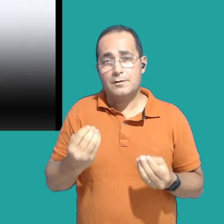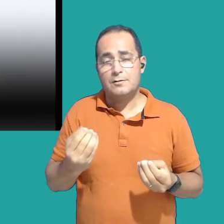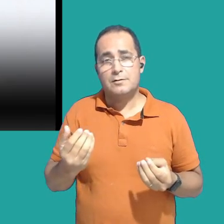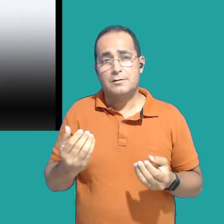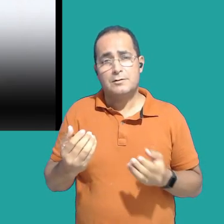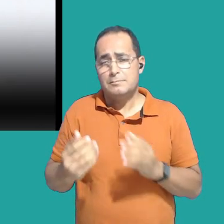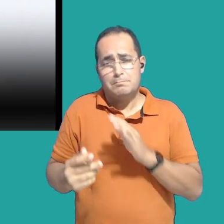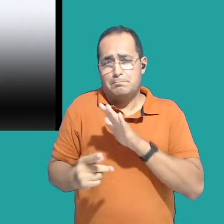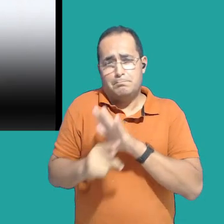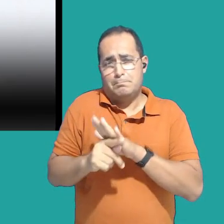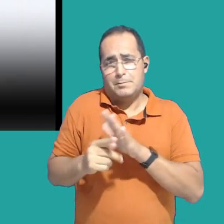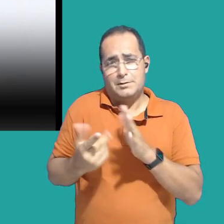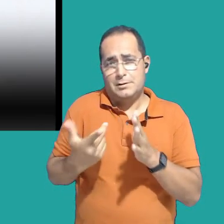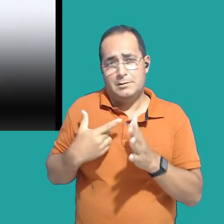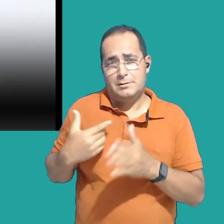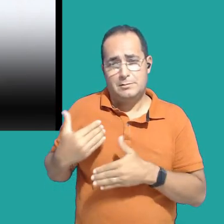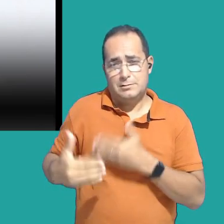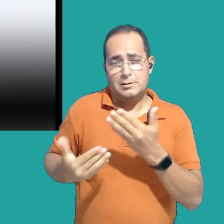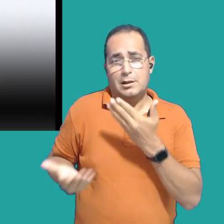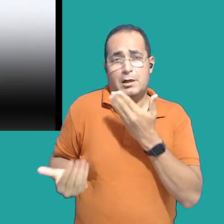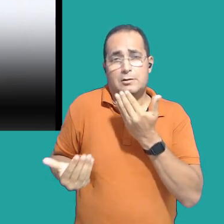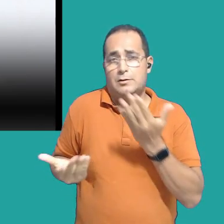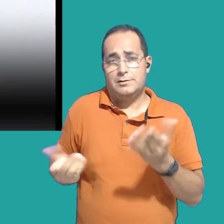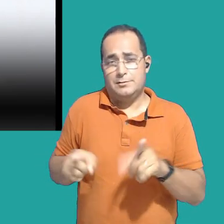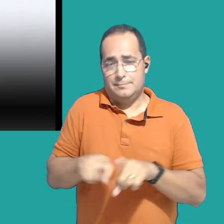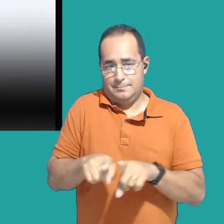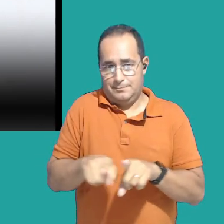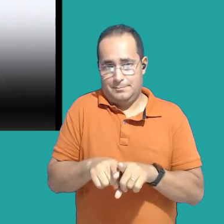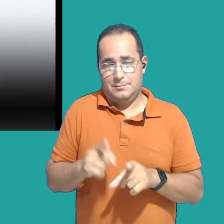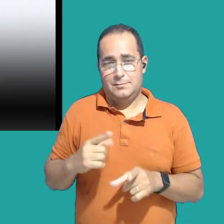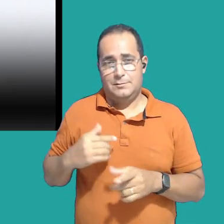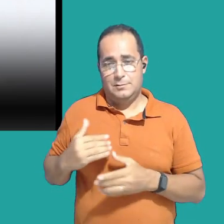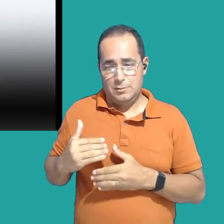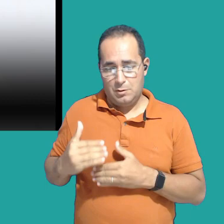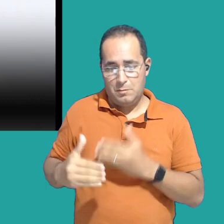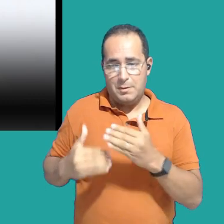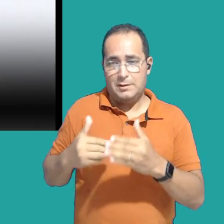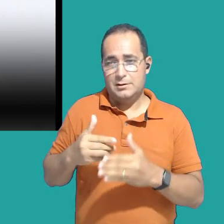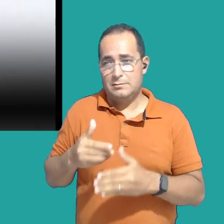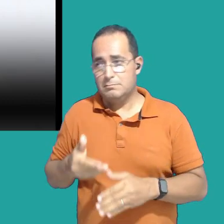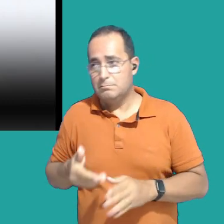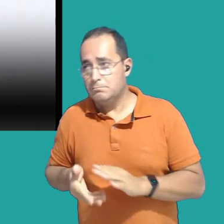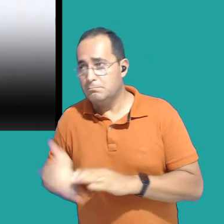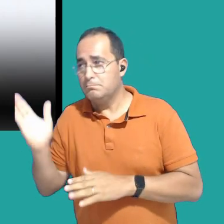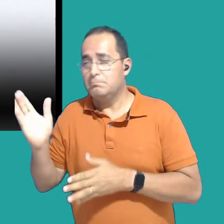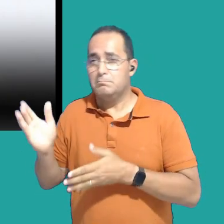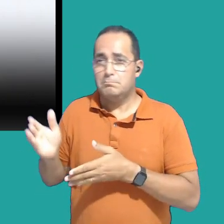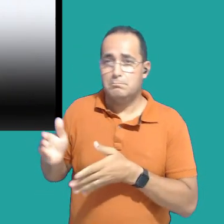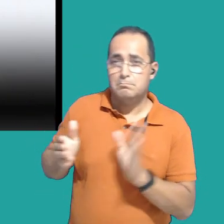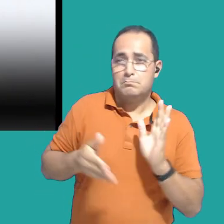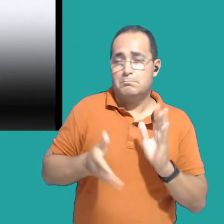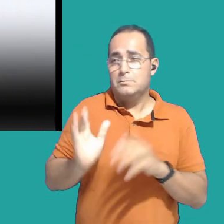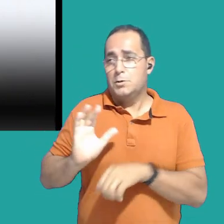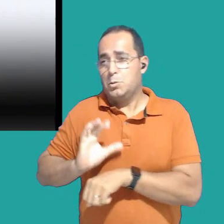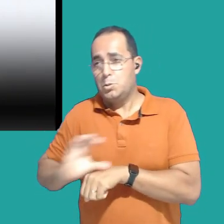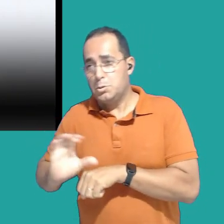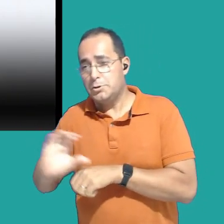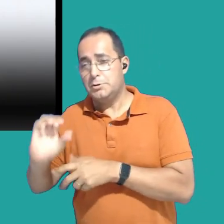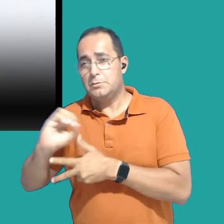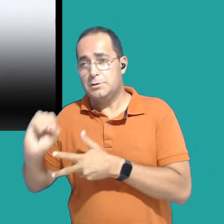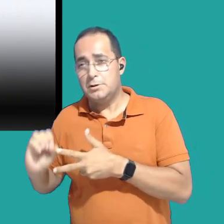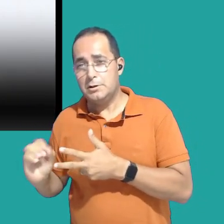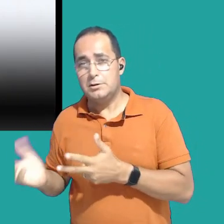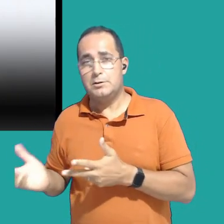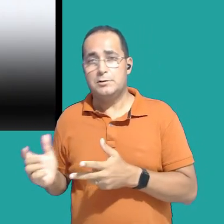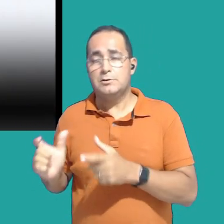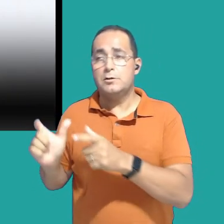aprendendo, né? Faz parte do processo da adolescência também. A gente começa a sair mais, a gente vai para um cursinho, por